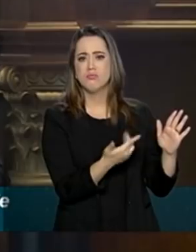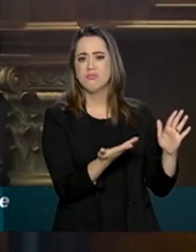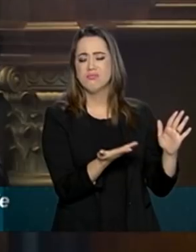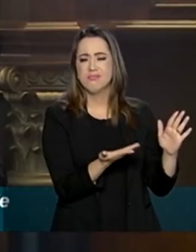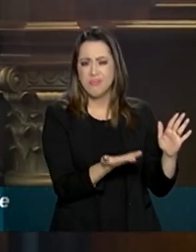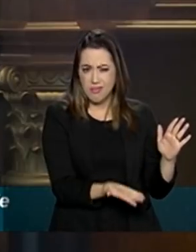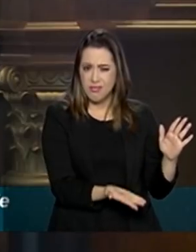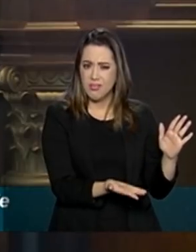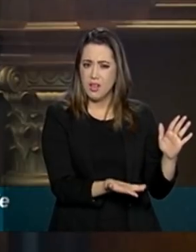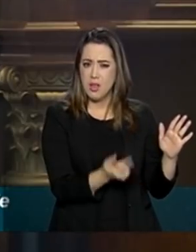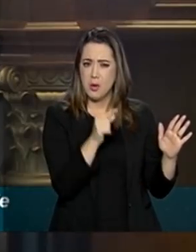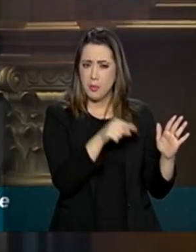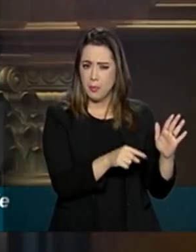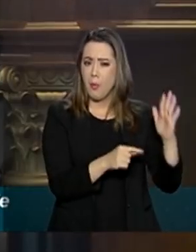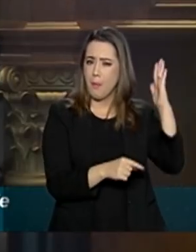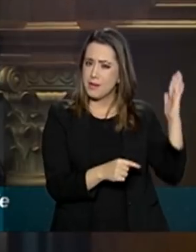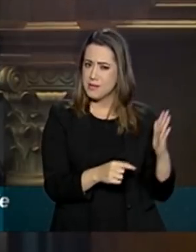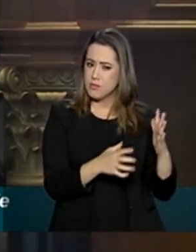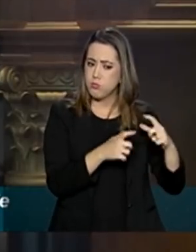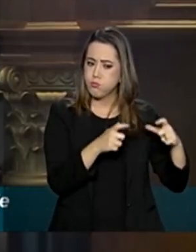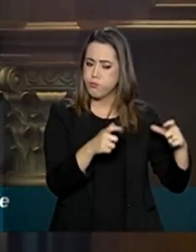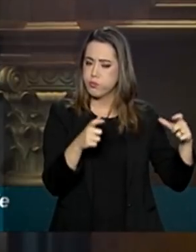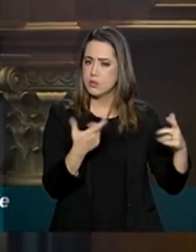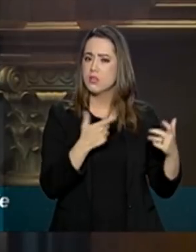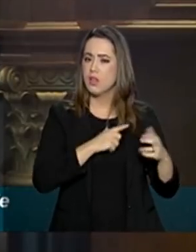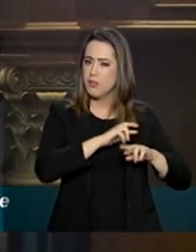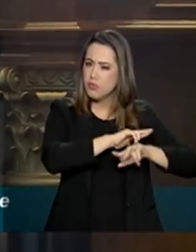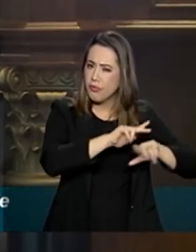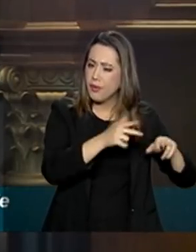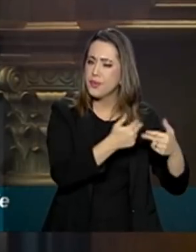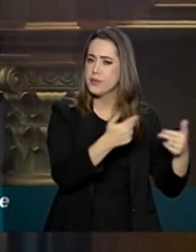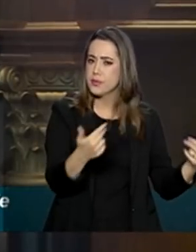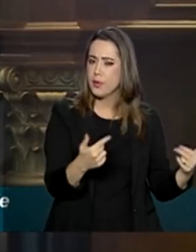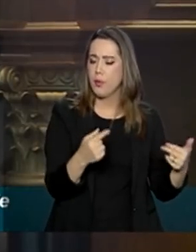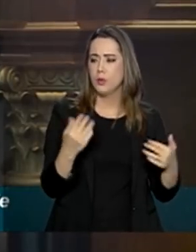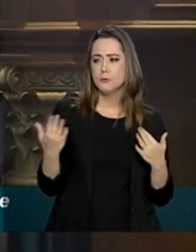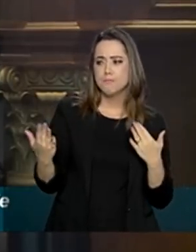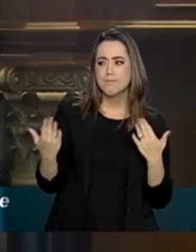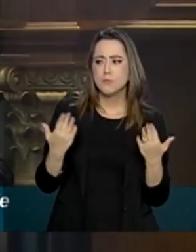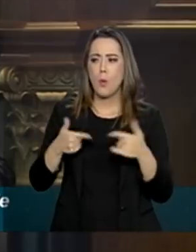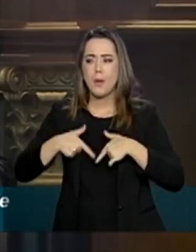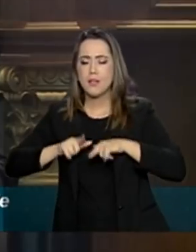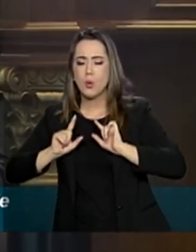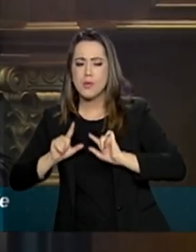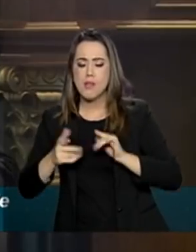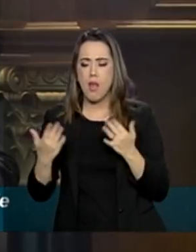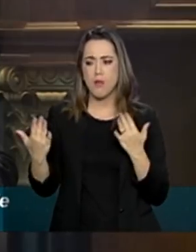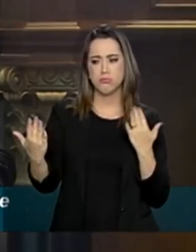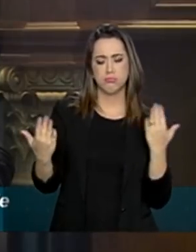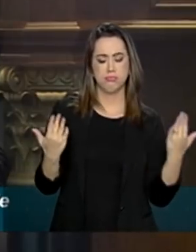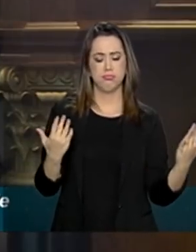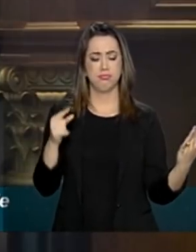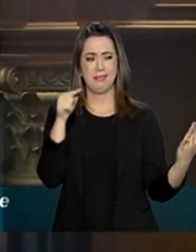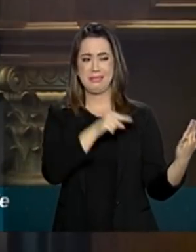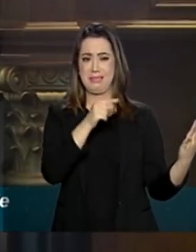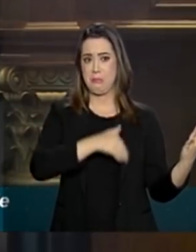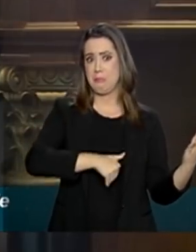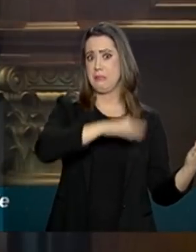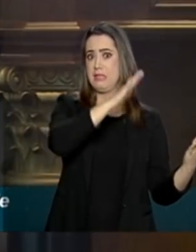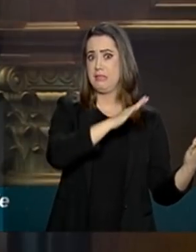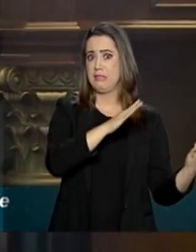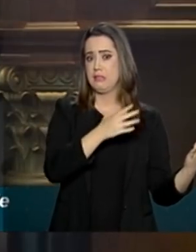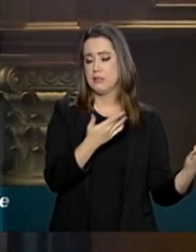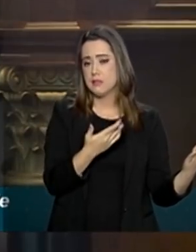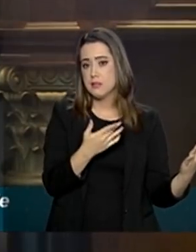está o ponto de inflexão? E eu me apresentei para ser esse ponto de inflexão.